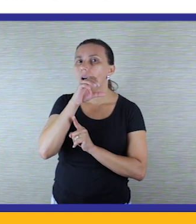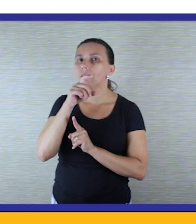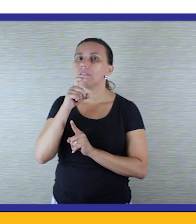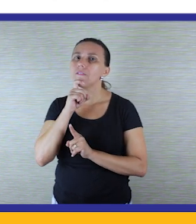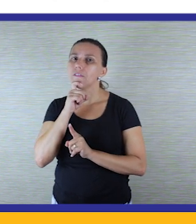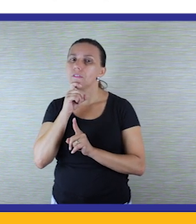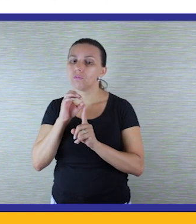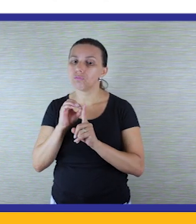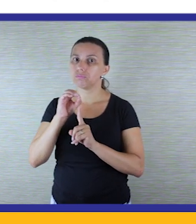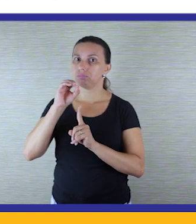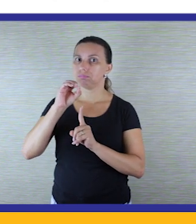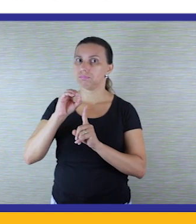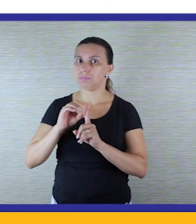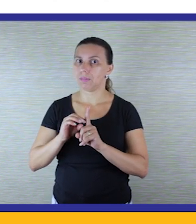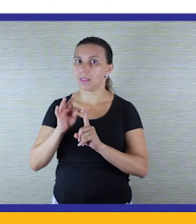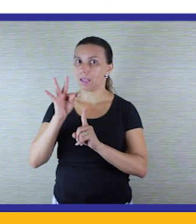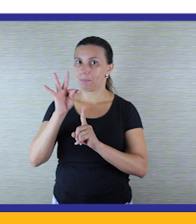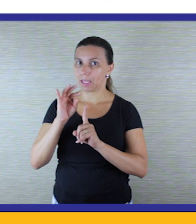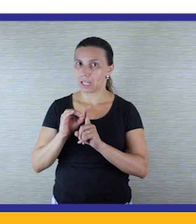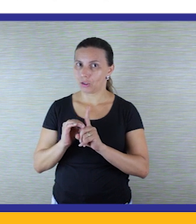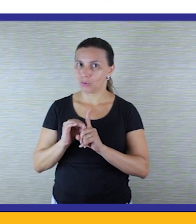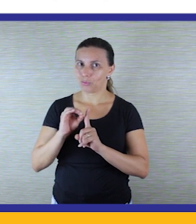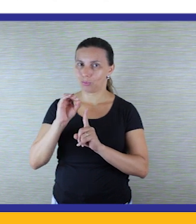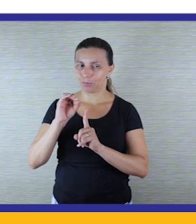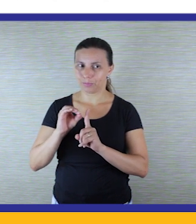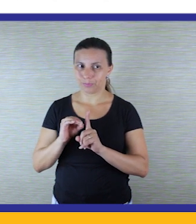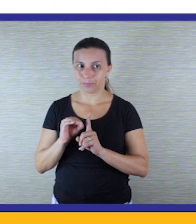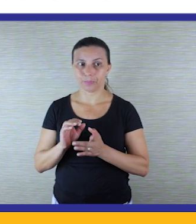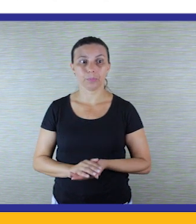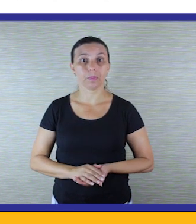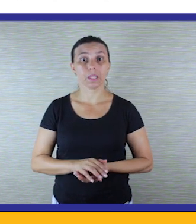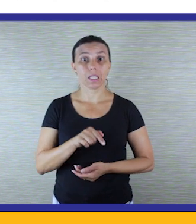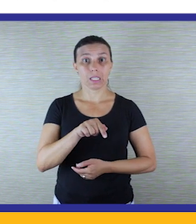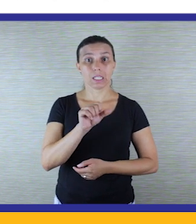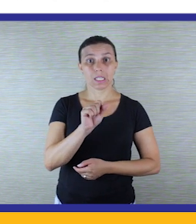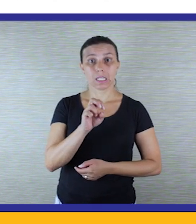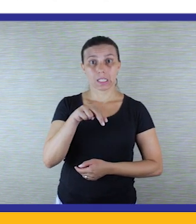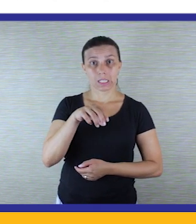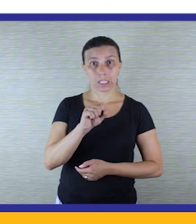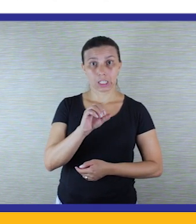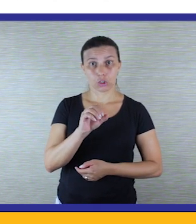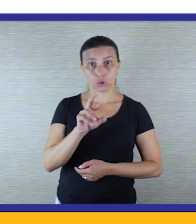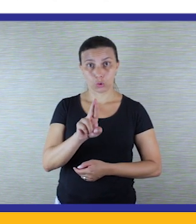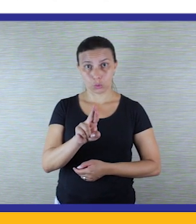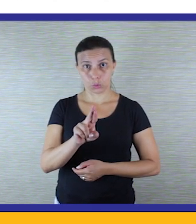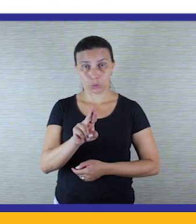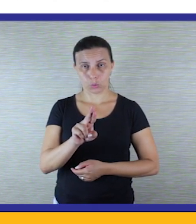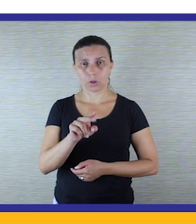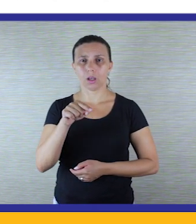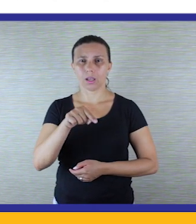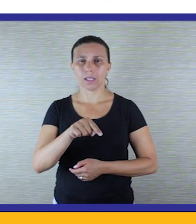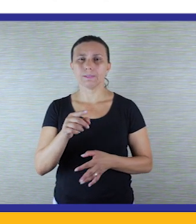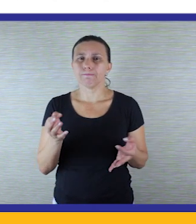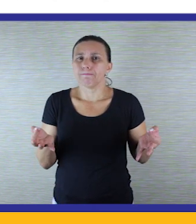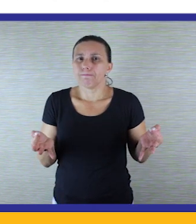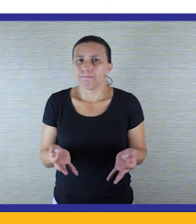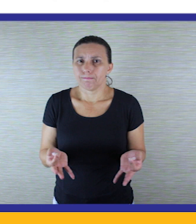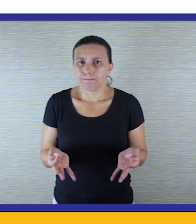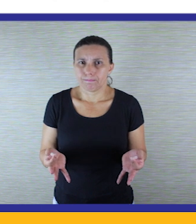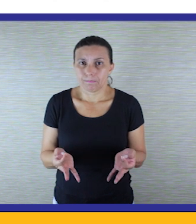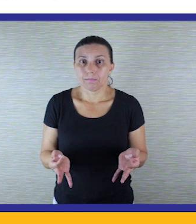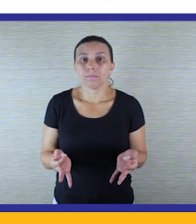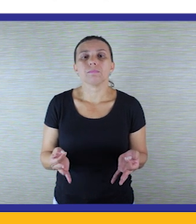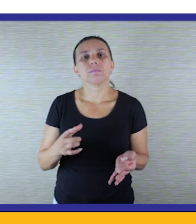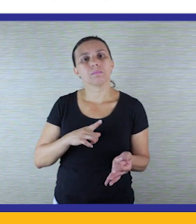sensor. O sensor LM35 é um sensor de precisão fabricado pela National